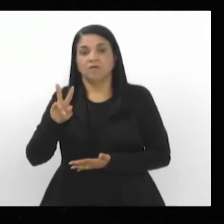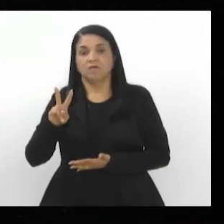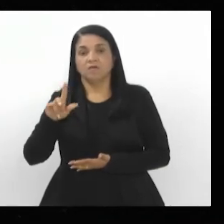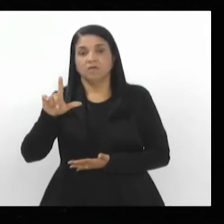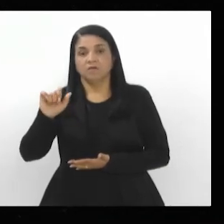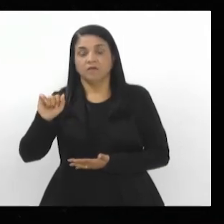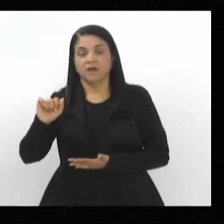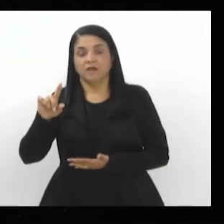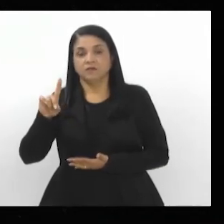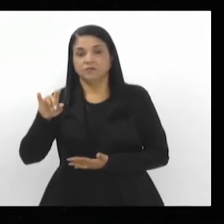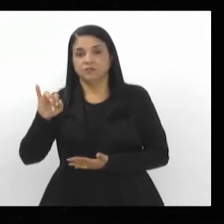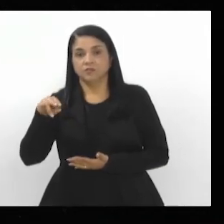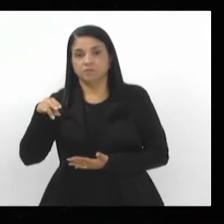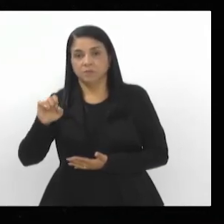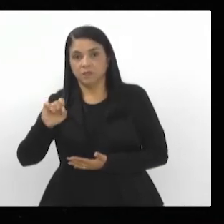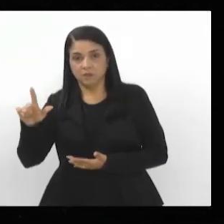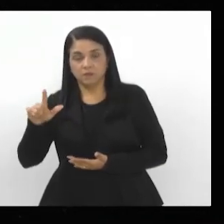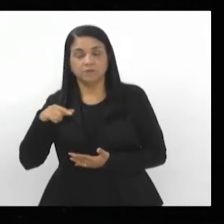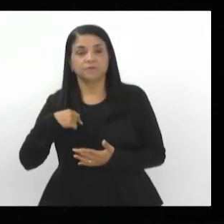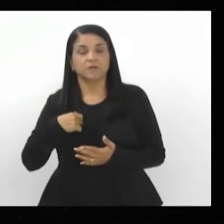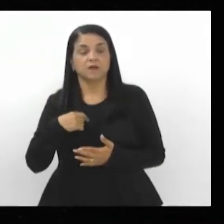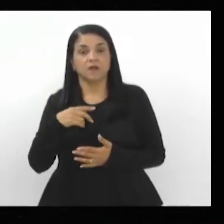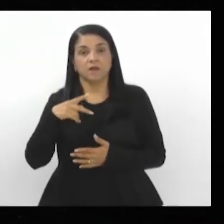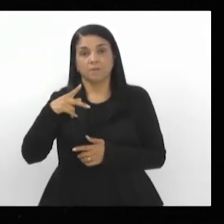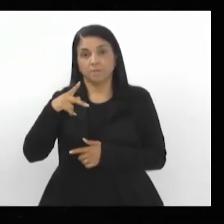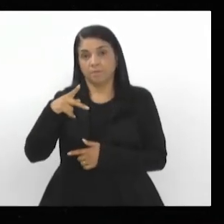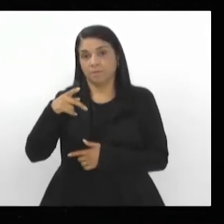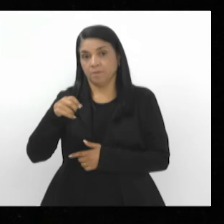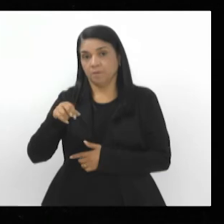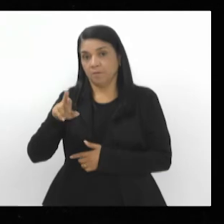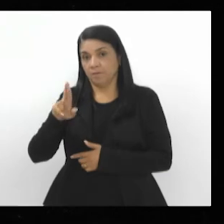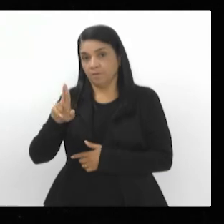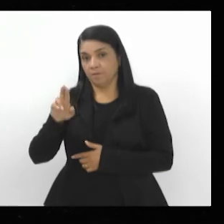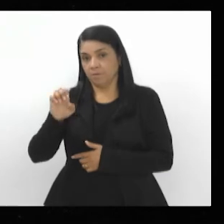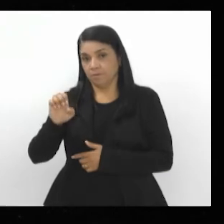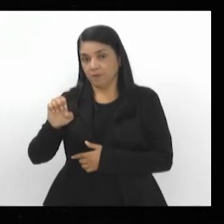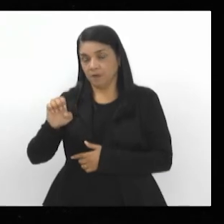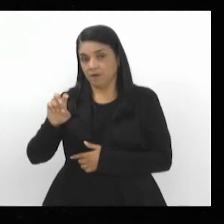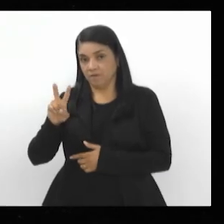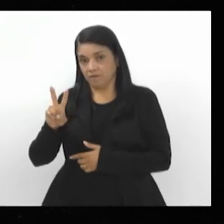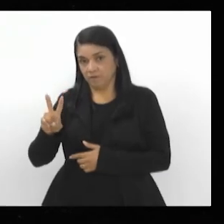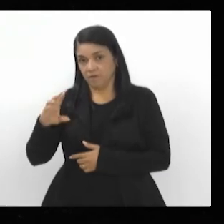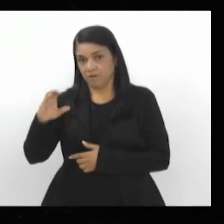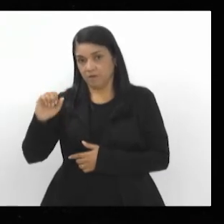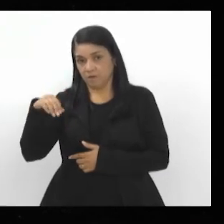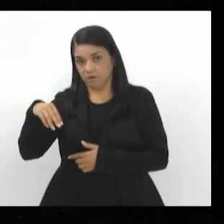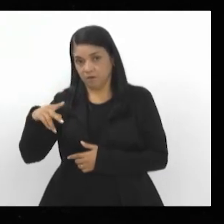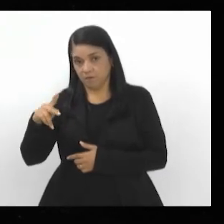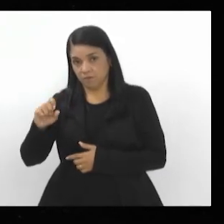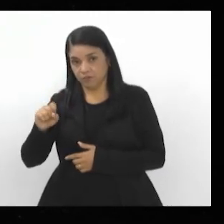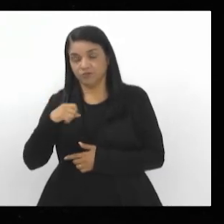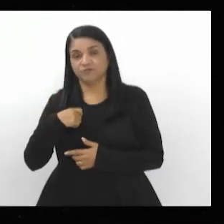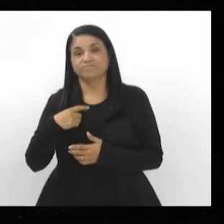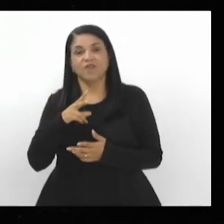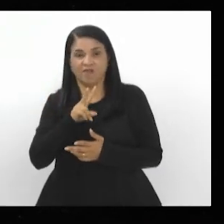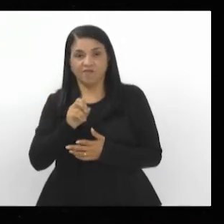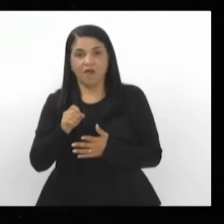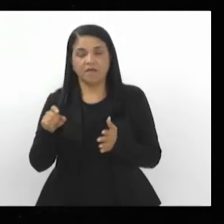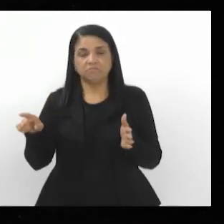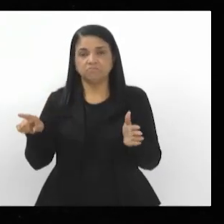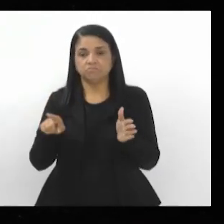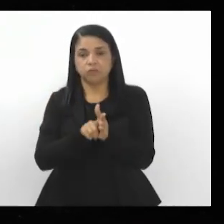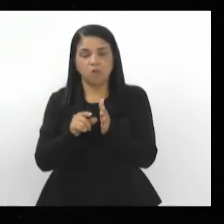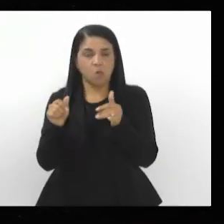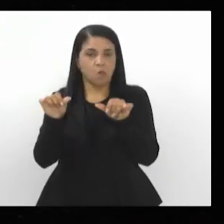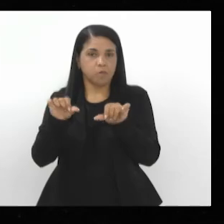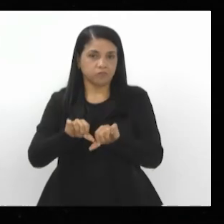sem intervenções, a Previcampos vai colapsar até 2029. E a pergunta